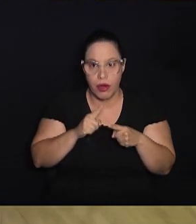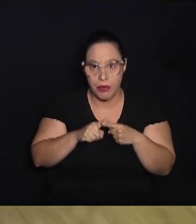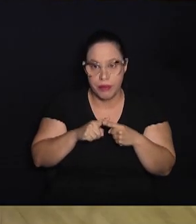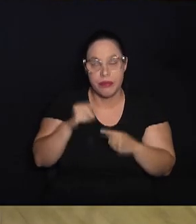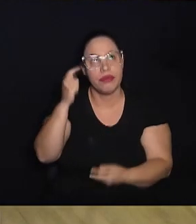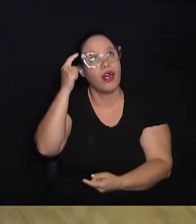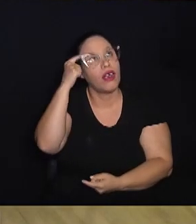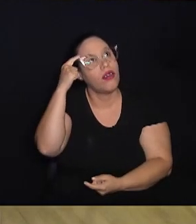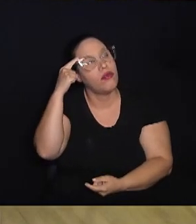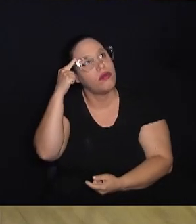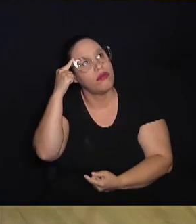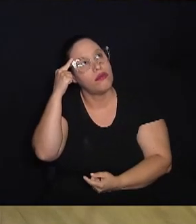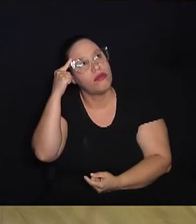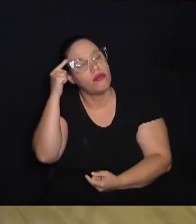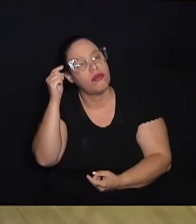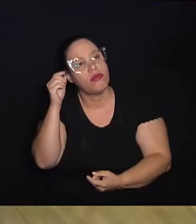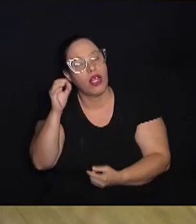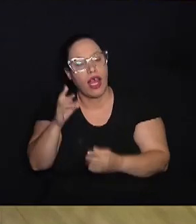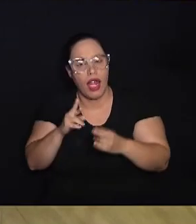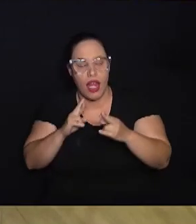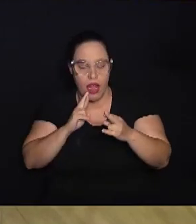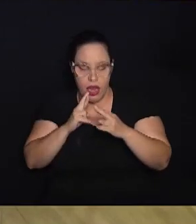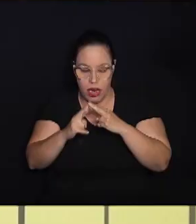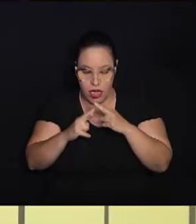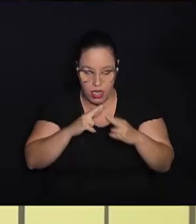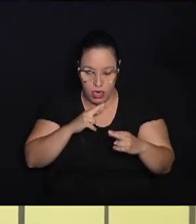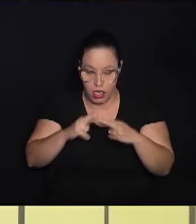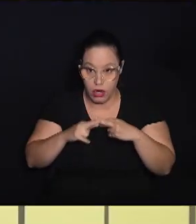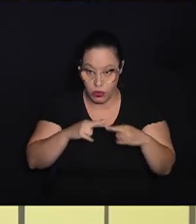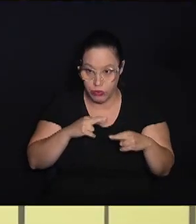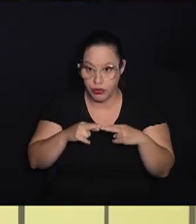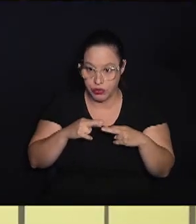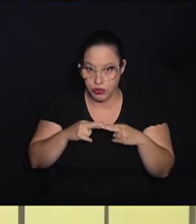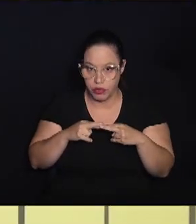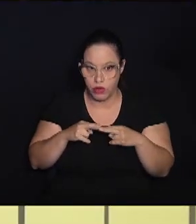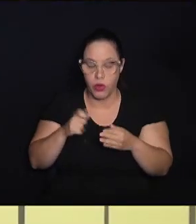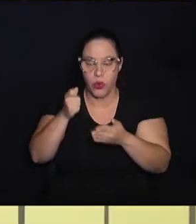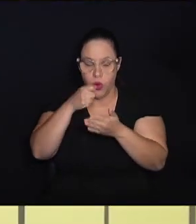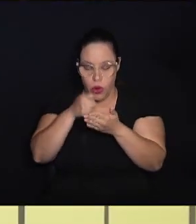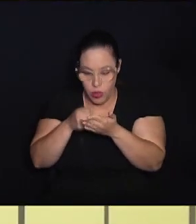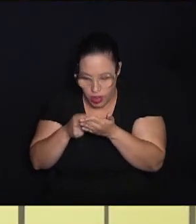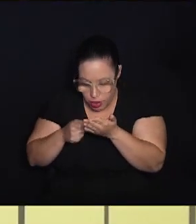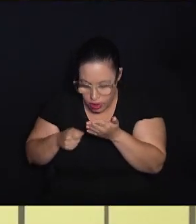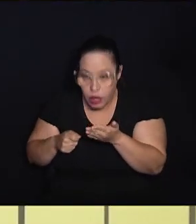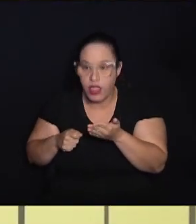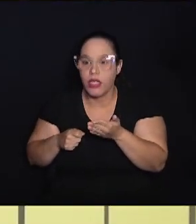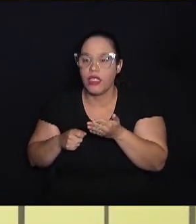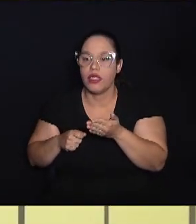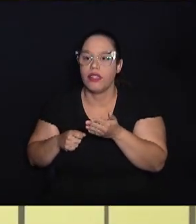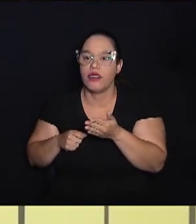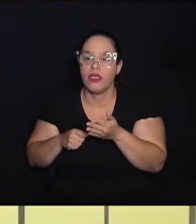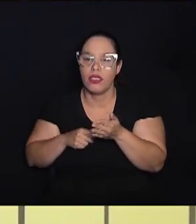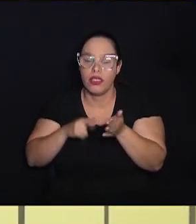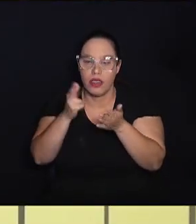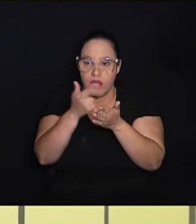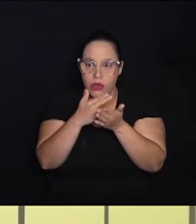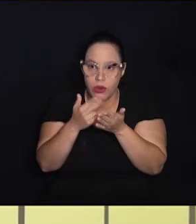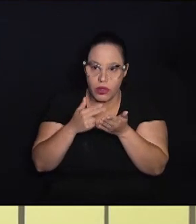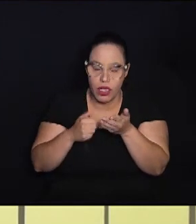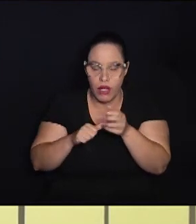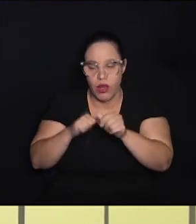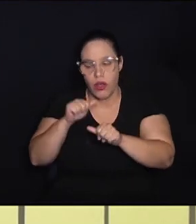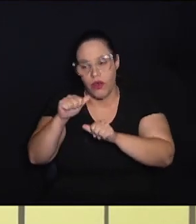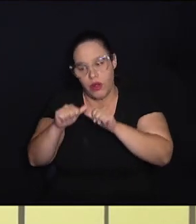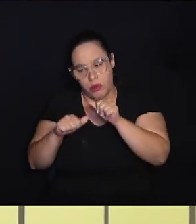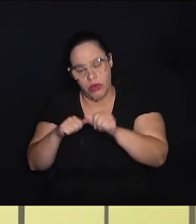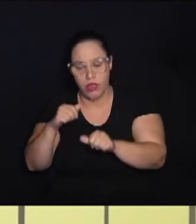pensar é que a relação da nossa a nossa relação com a escrita e com as ilustrações ela vai mudando de acordo com